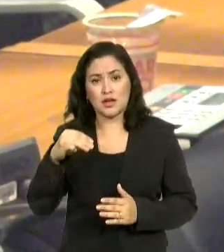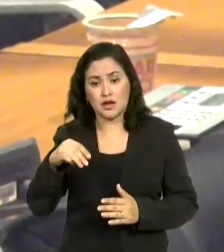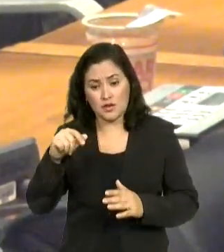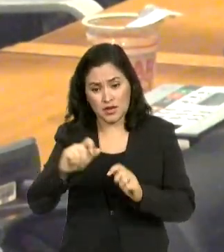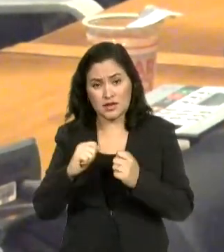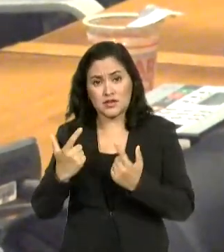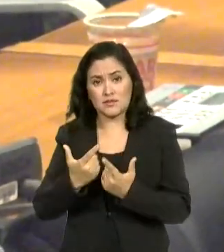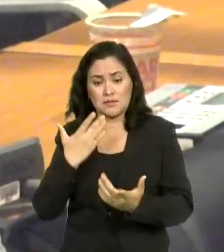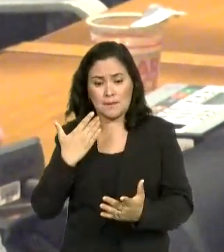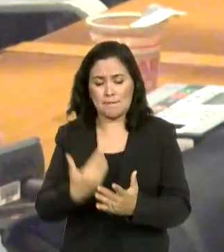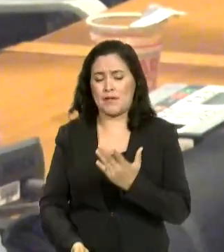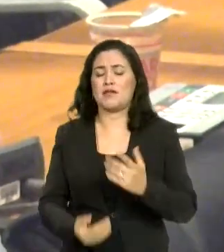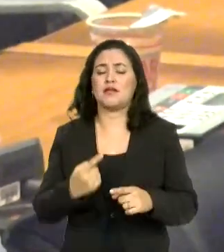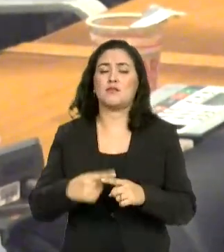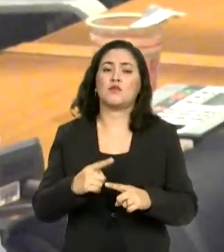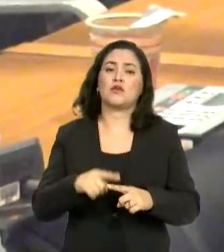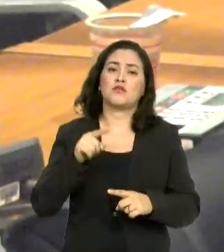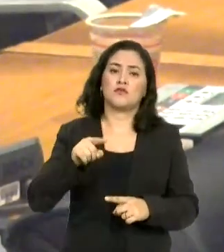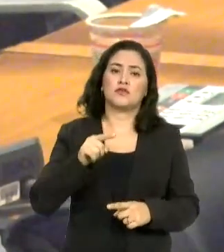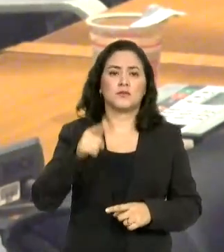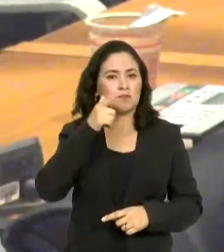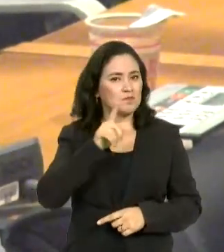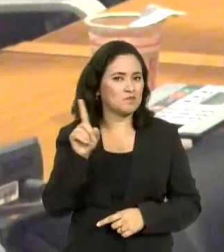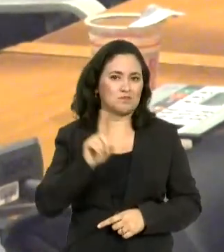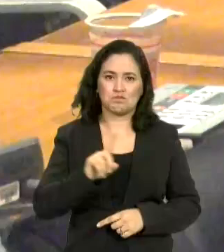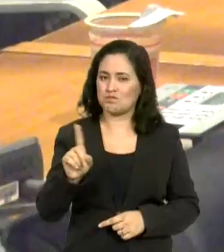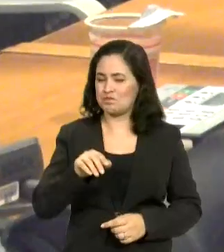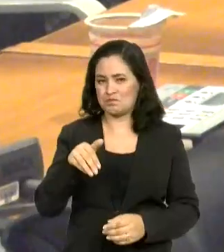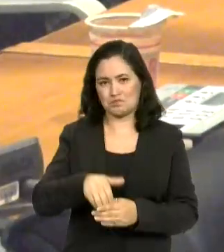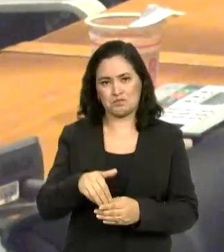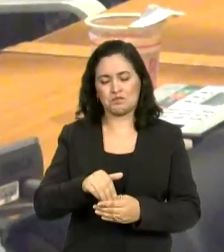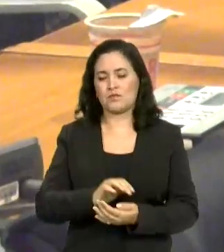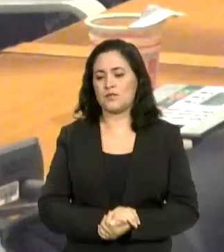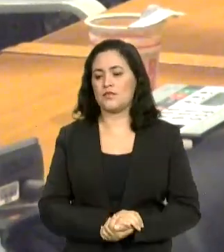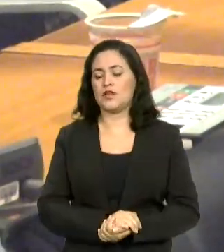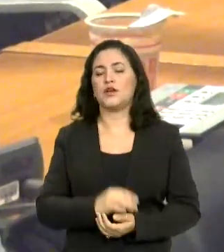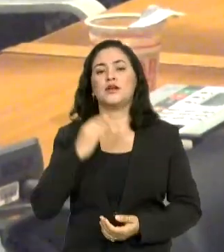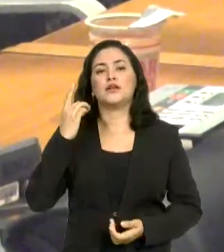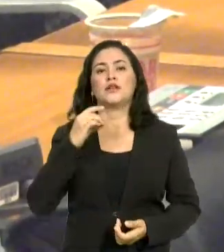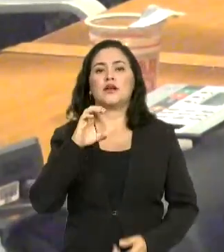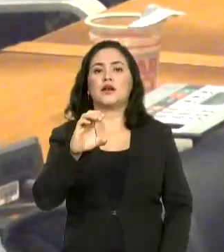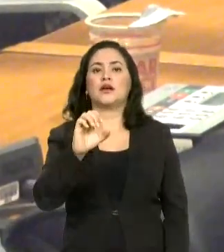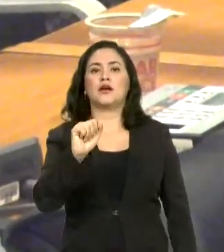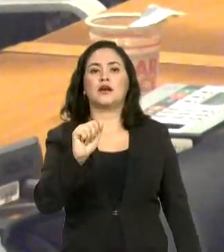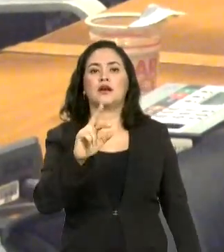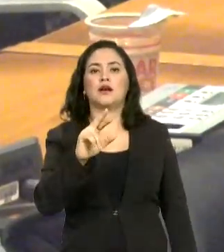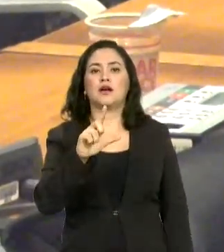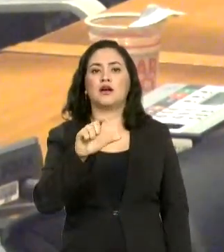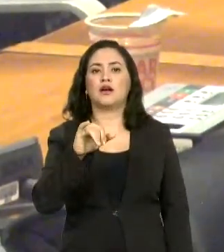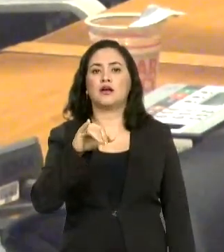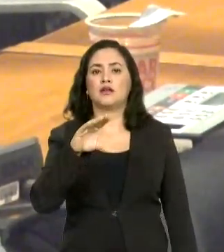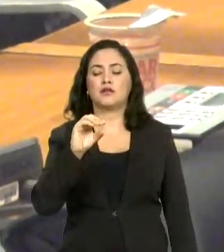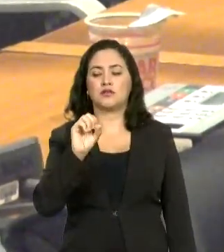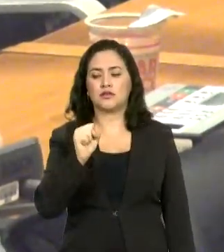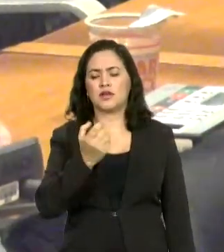não reeleição do deputado César. Deputado Carlinhos, grande amigo, pessoa que tem